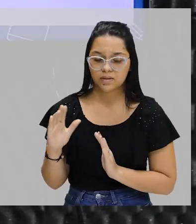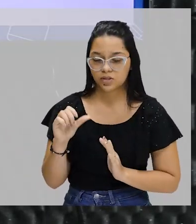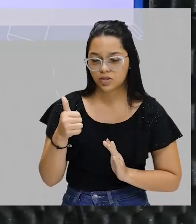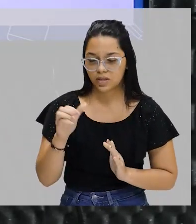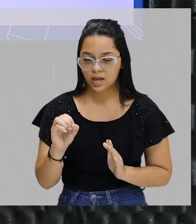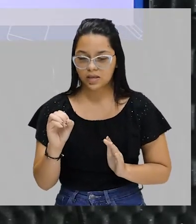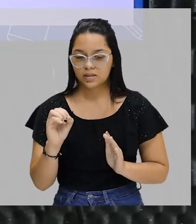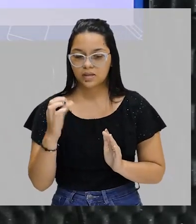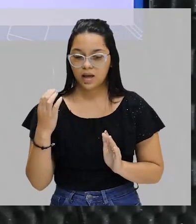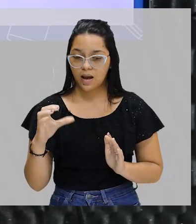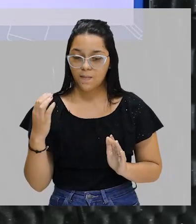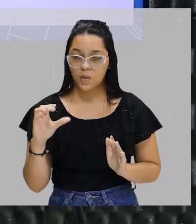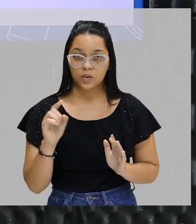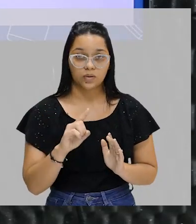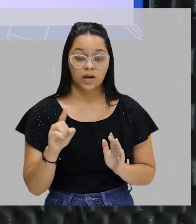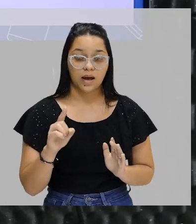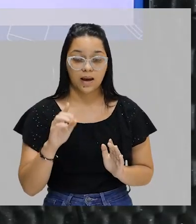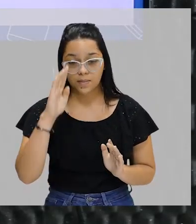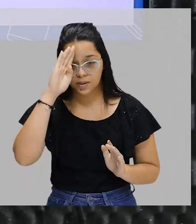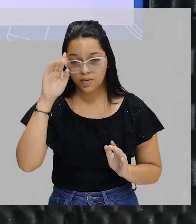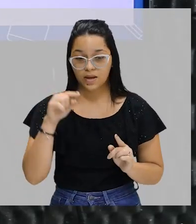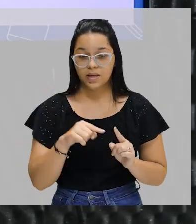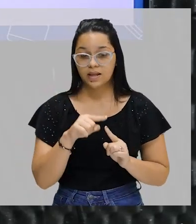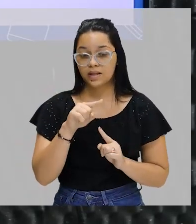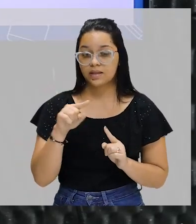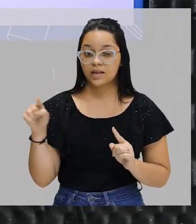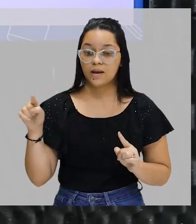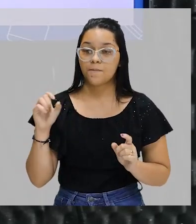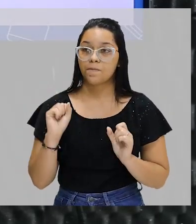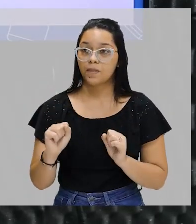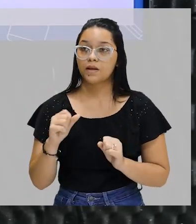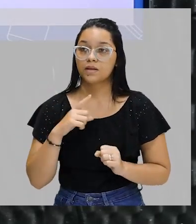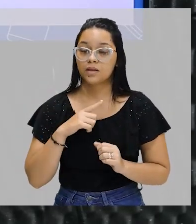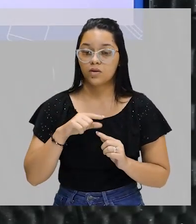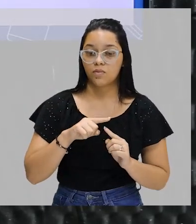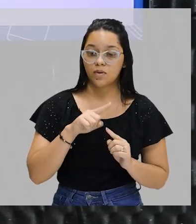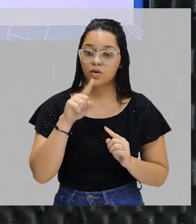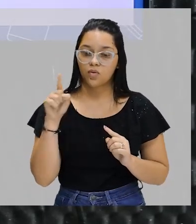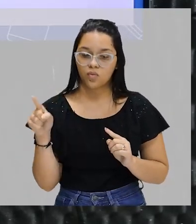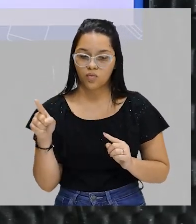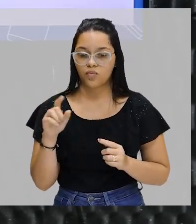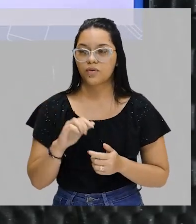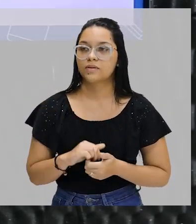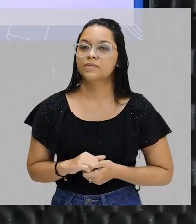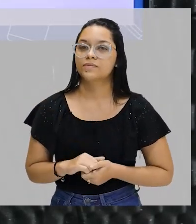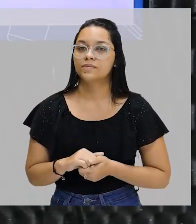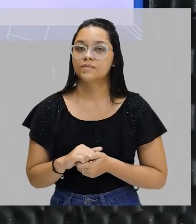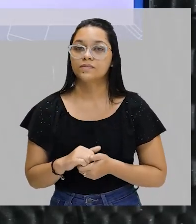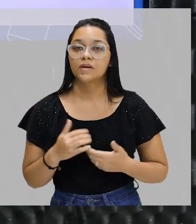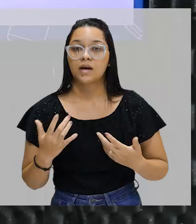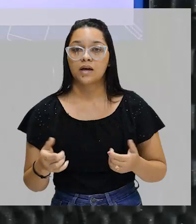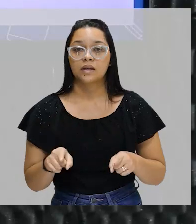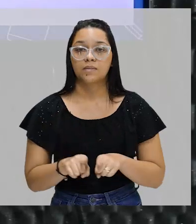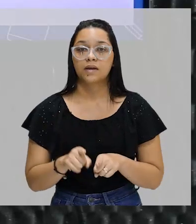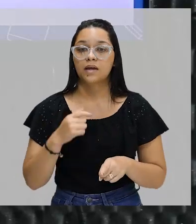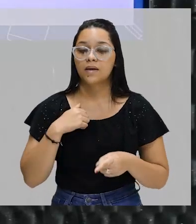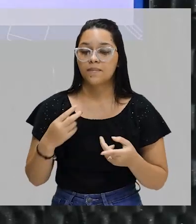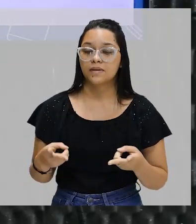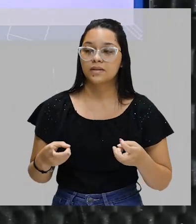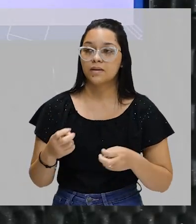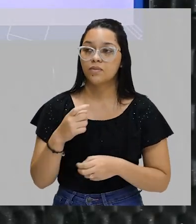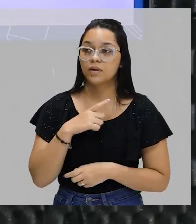certo? Então, nem sempre a cadeia principal ela vai ser linear. Eu posso ter uma curva sem problema nenhum. Aí eu percebo que nós